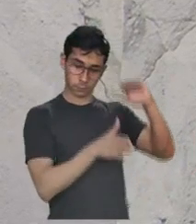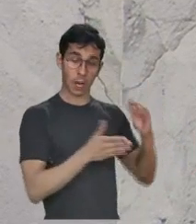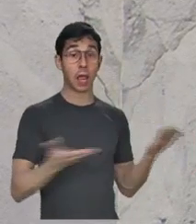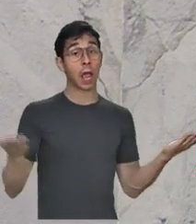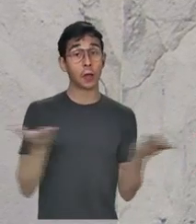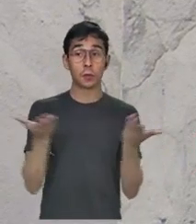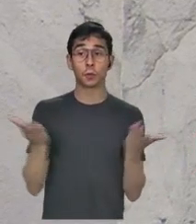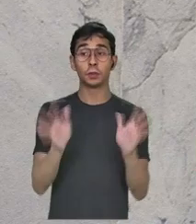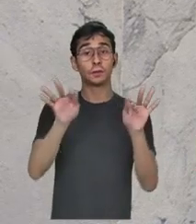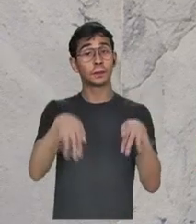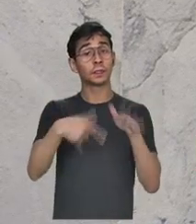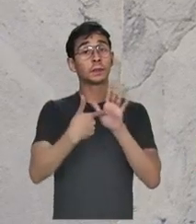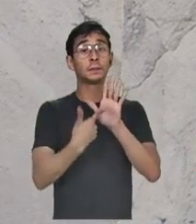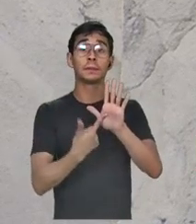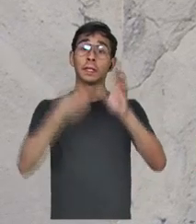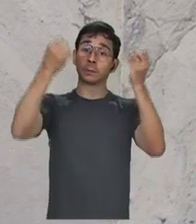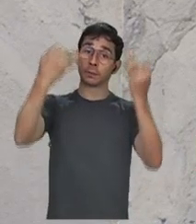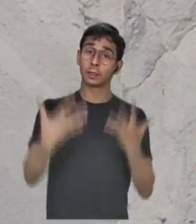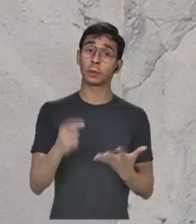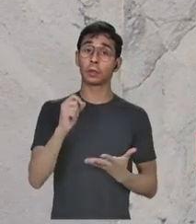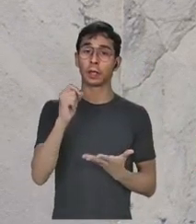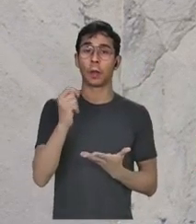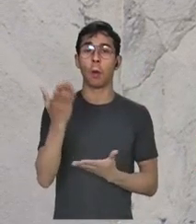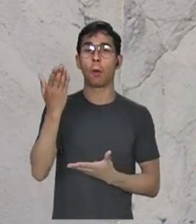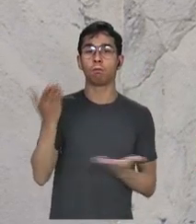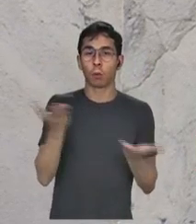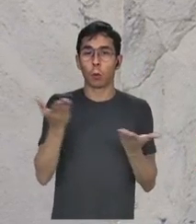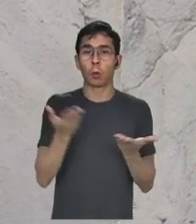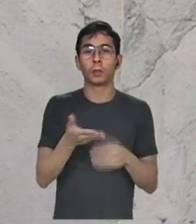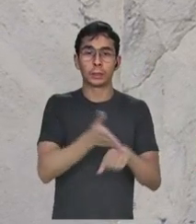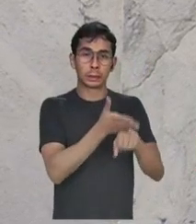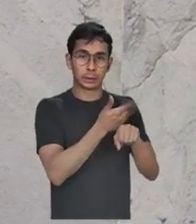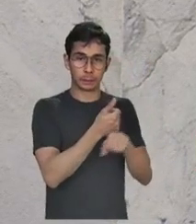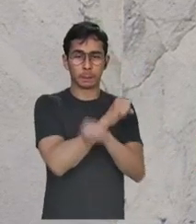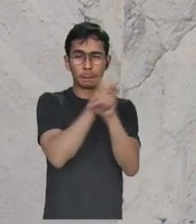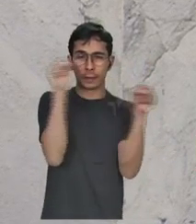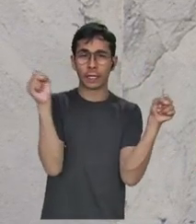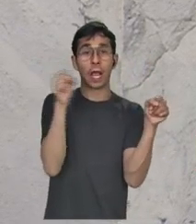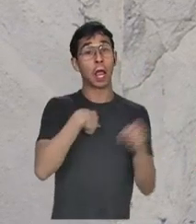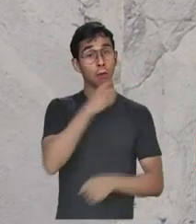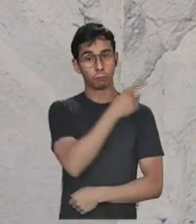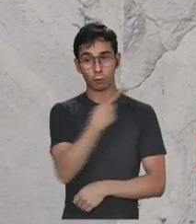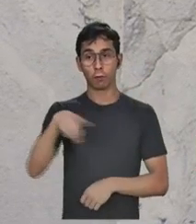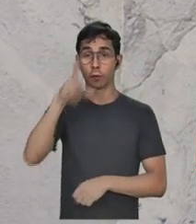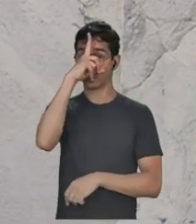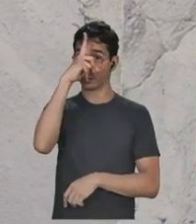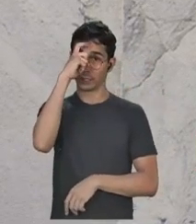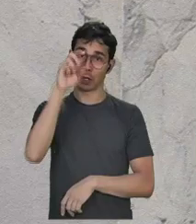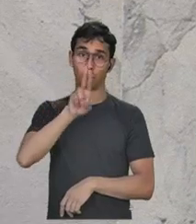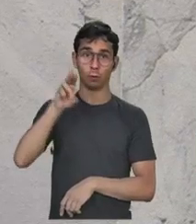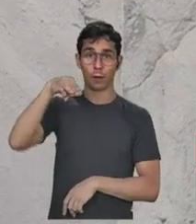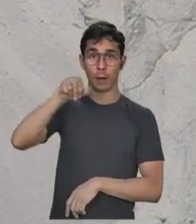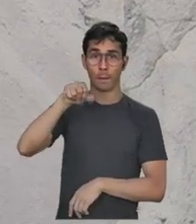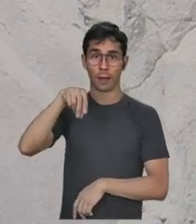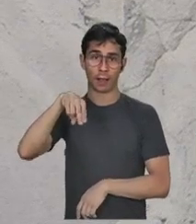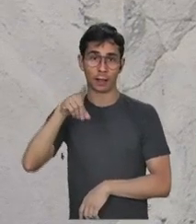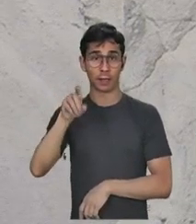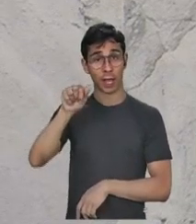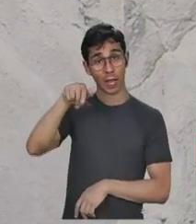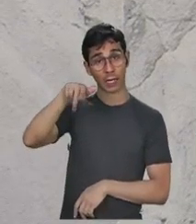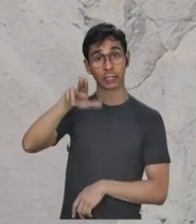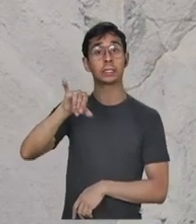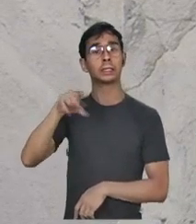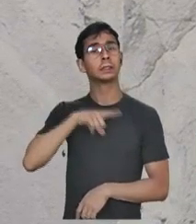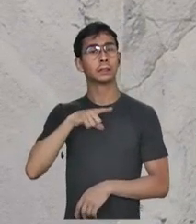eu queria dizer que eu tive pela manhã no hospital mandaqui onde nós é temos é uma parceria